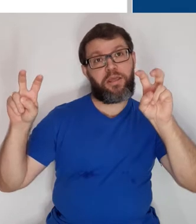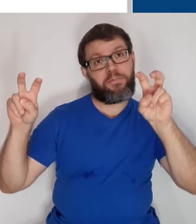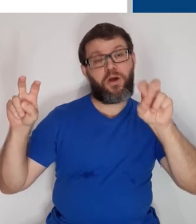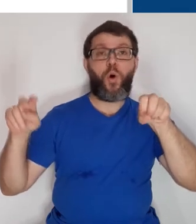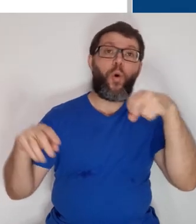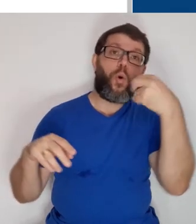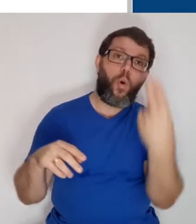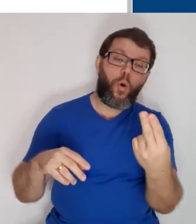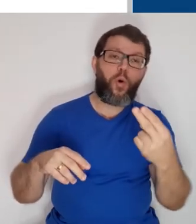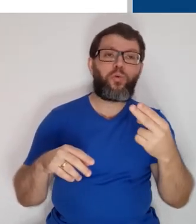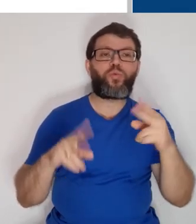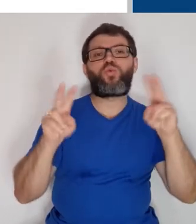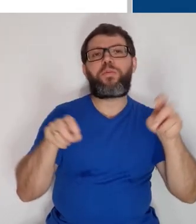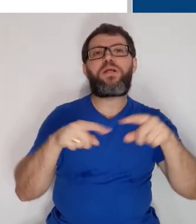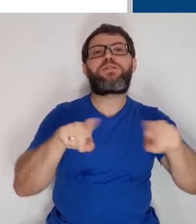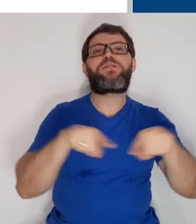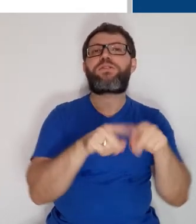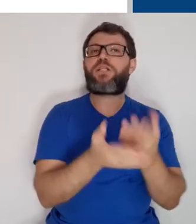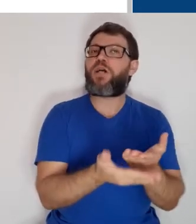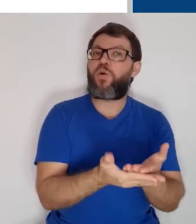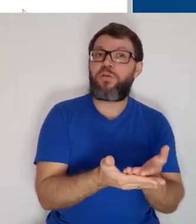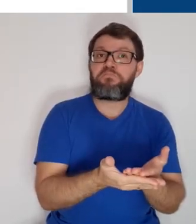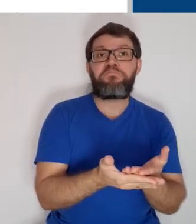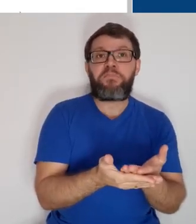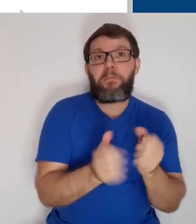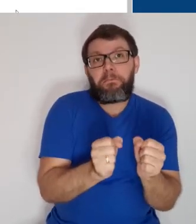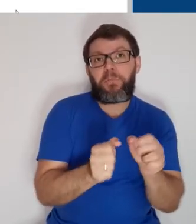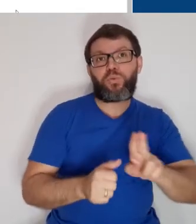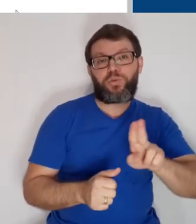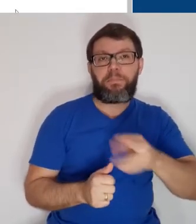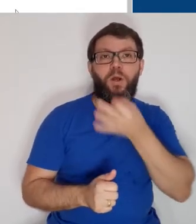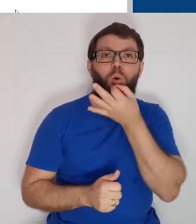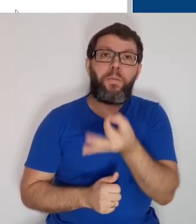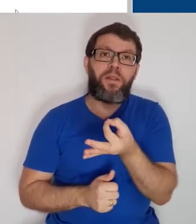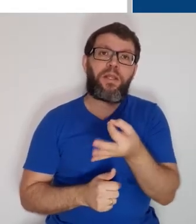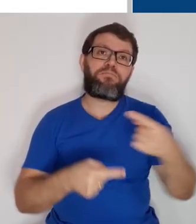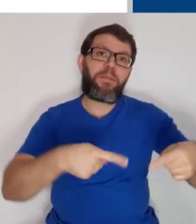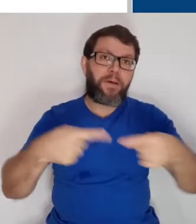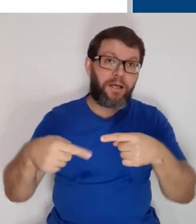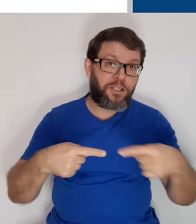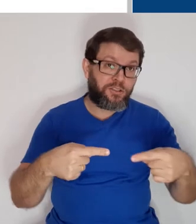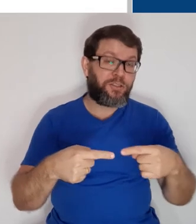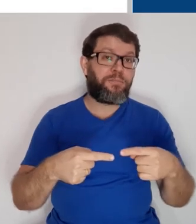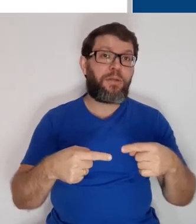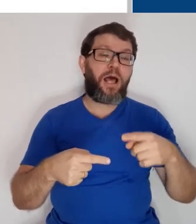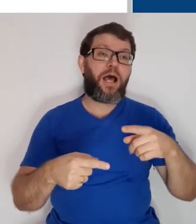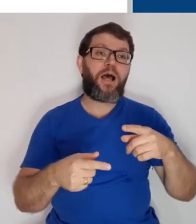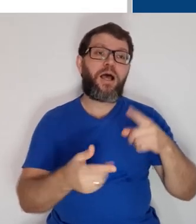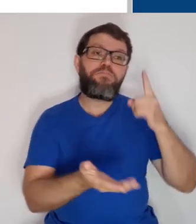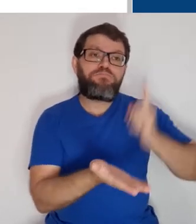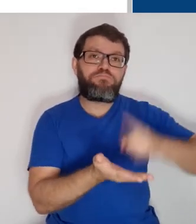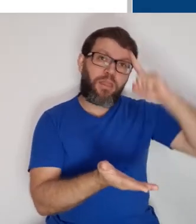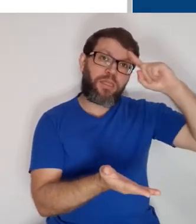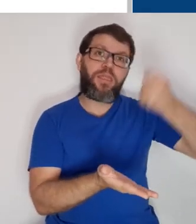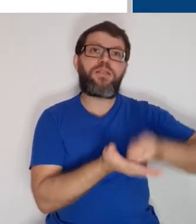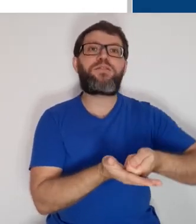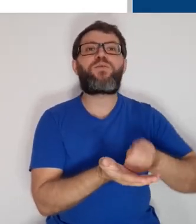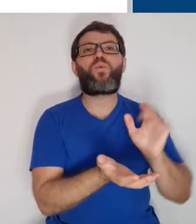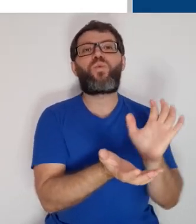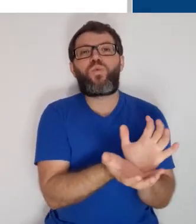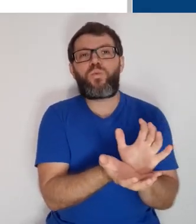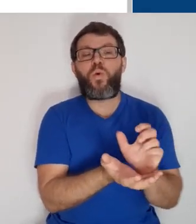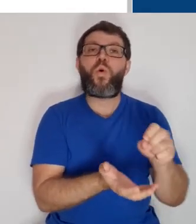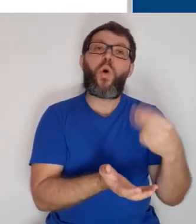tema ou alguma questão da sala de aula podem ser utilizadas para a fomentar debates para tomar decisões coletivas